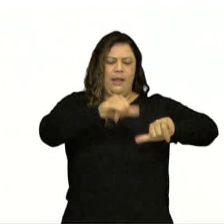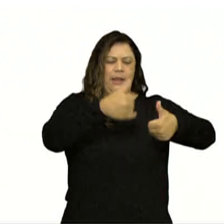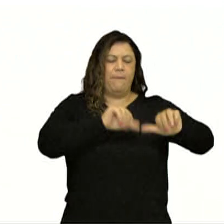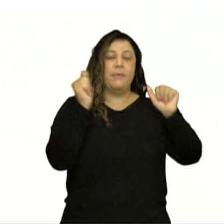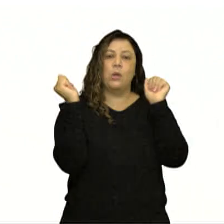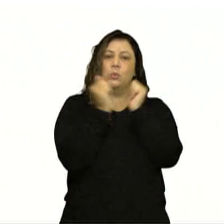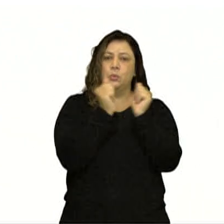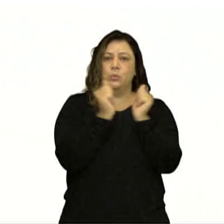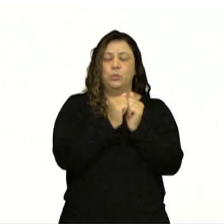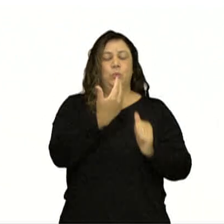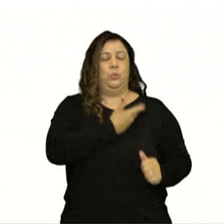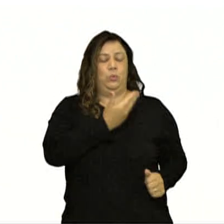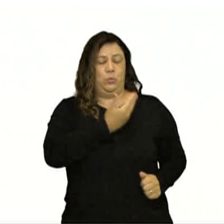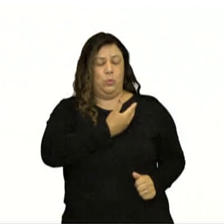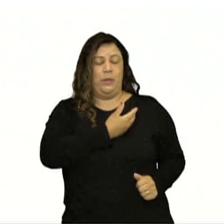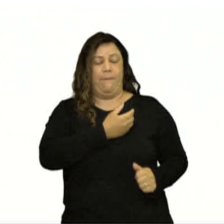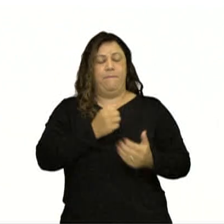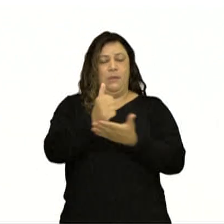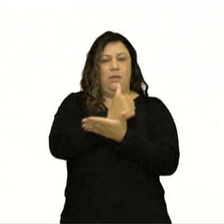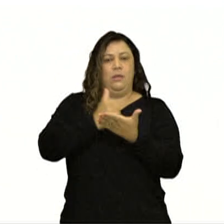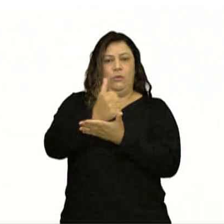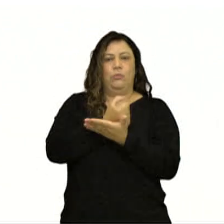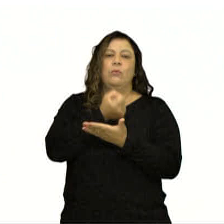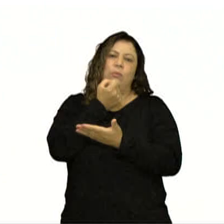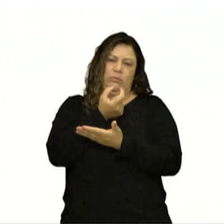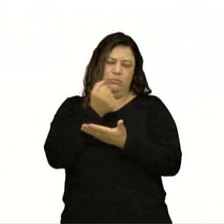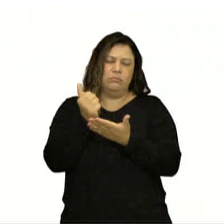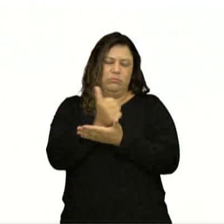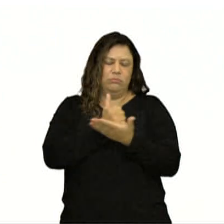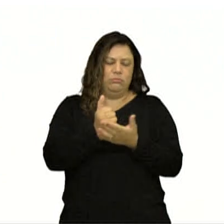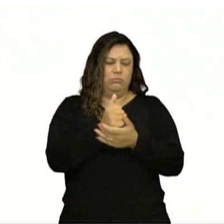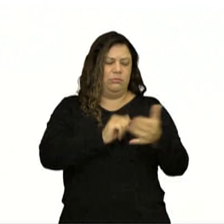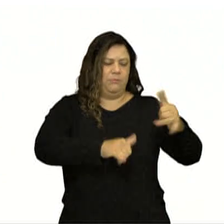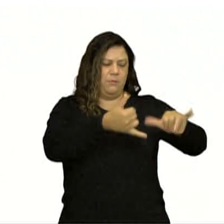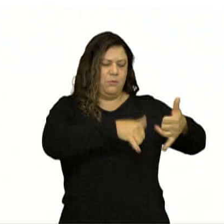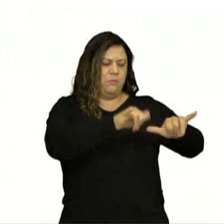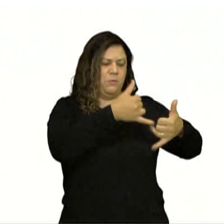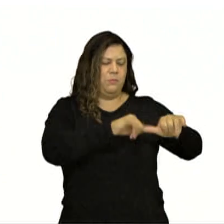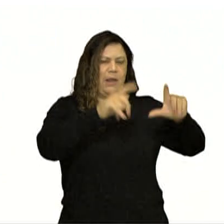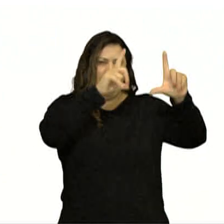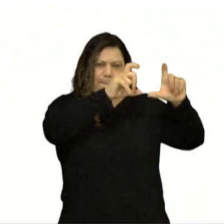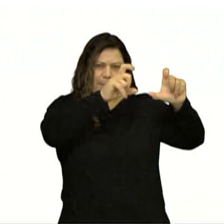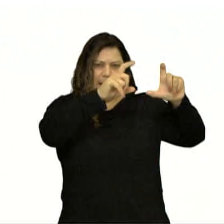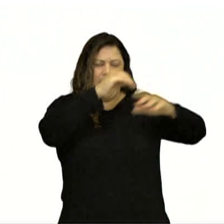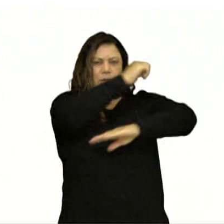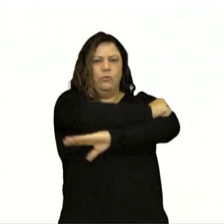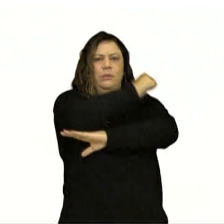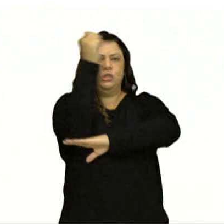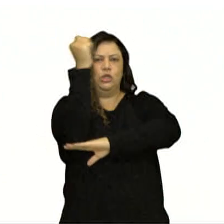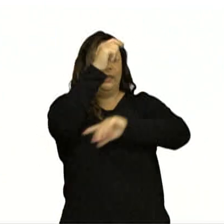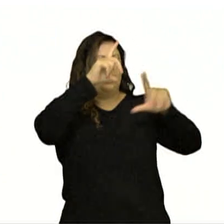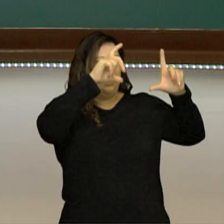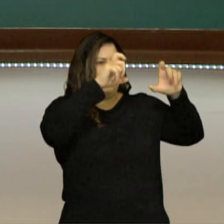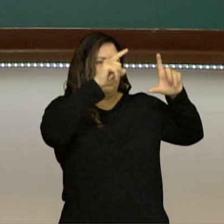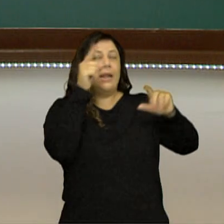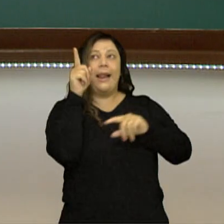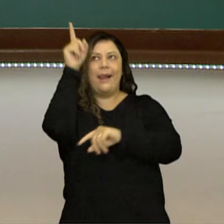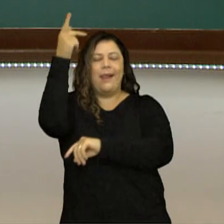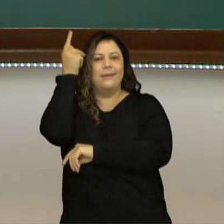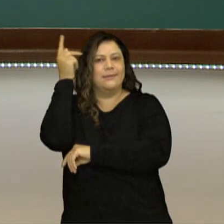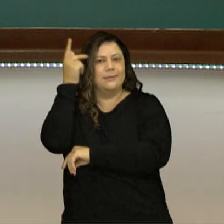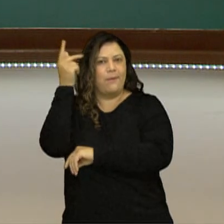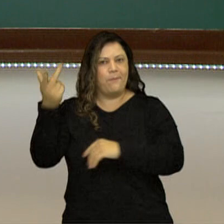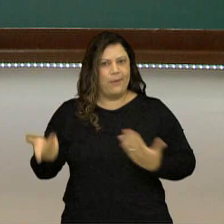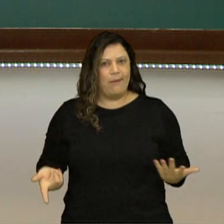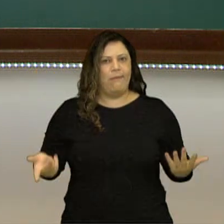imagem negativa que mostrava a paisagem vista da janela onde morava, no interior do estado de São Paulo. Olha que legal!